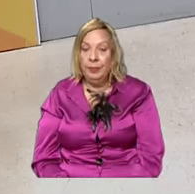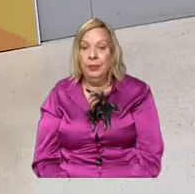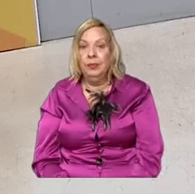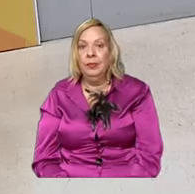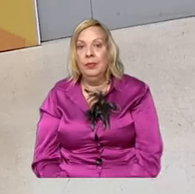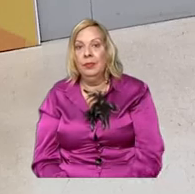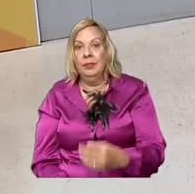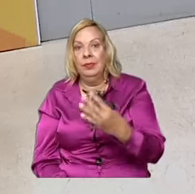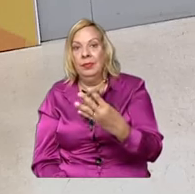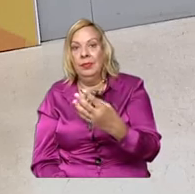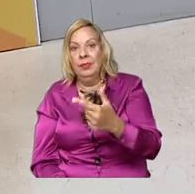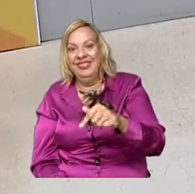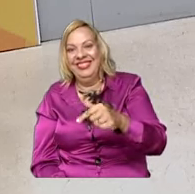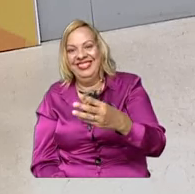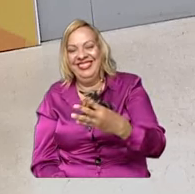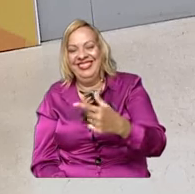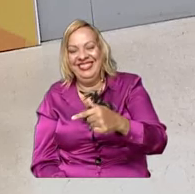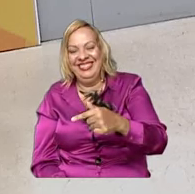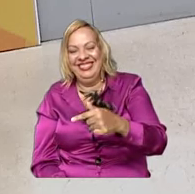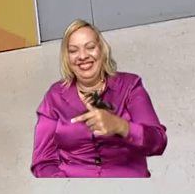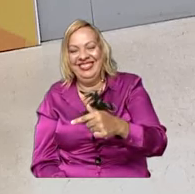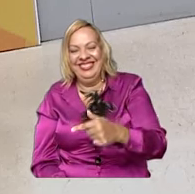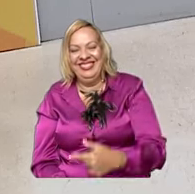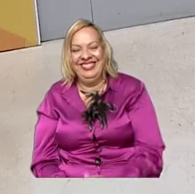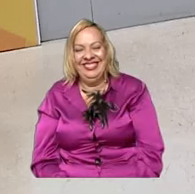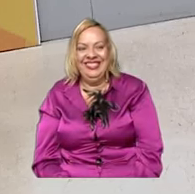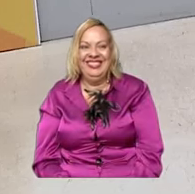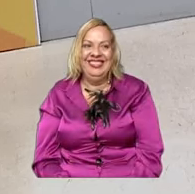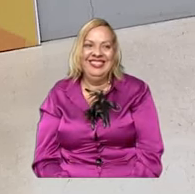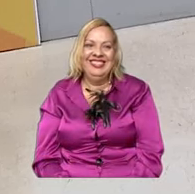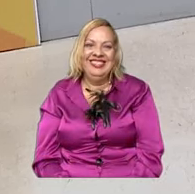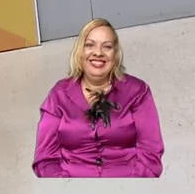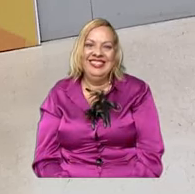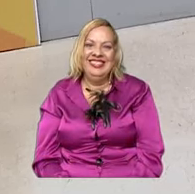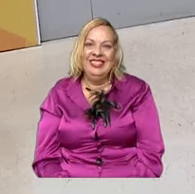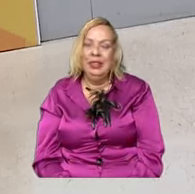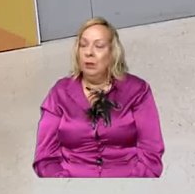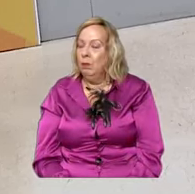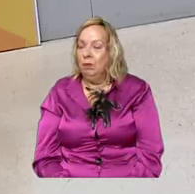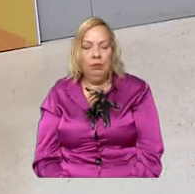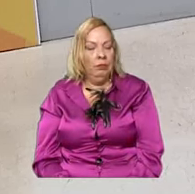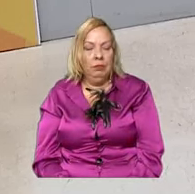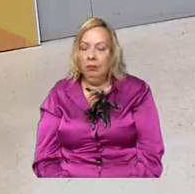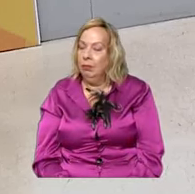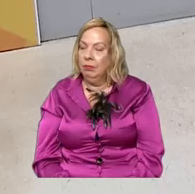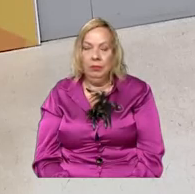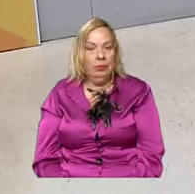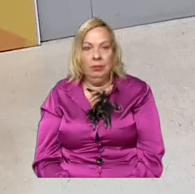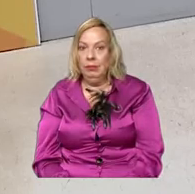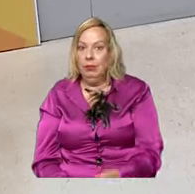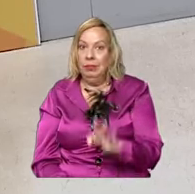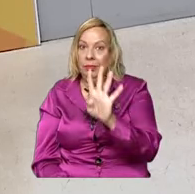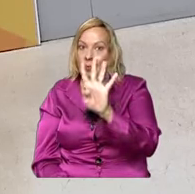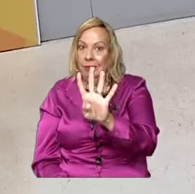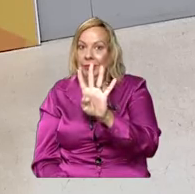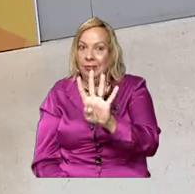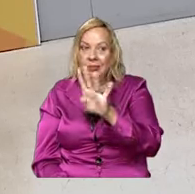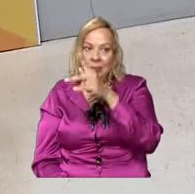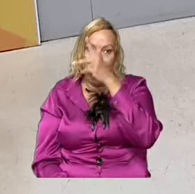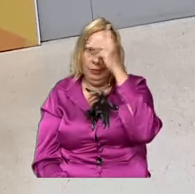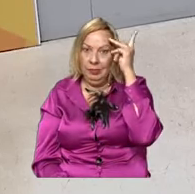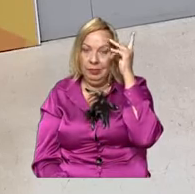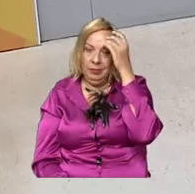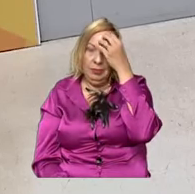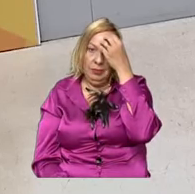Número 47, 47, será que decide? Não decidiu, temos agora quatro candidatos,